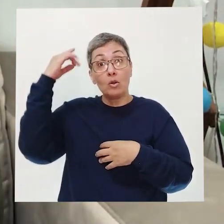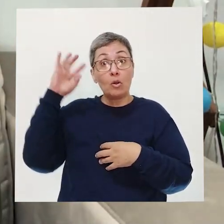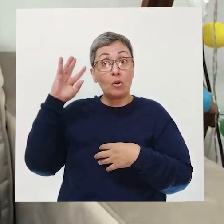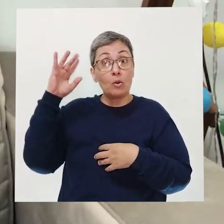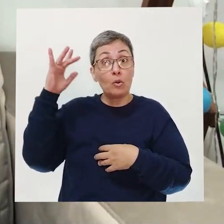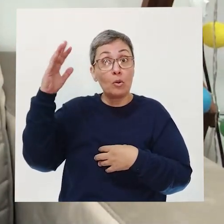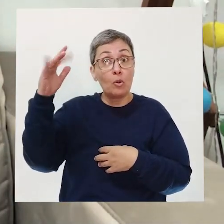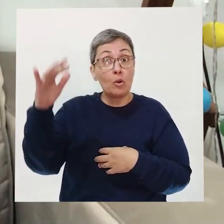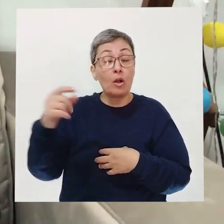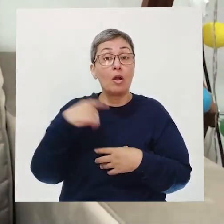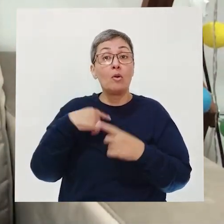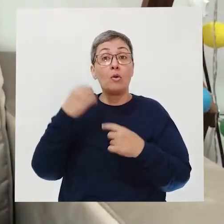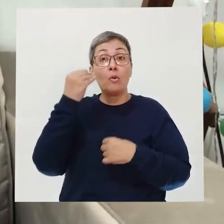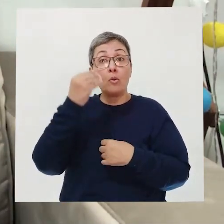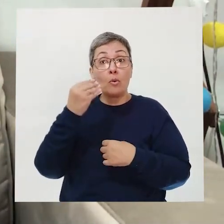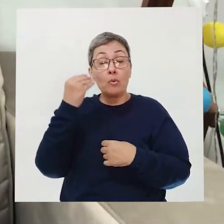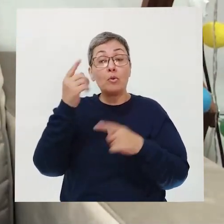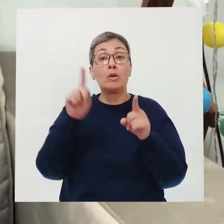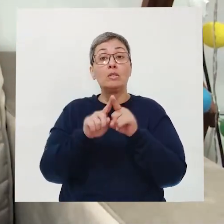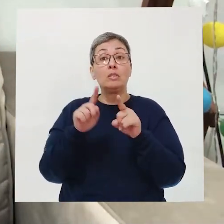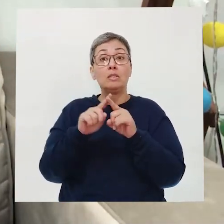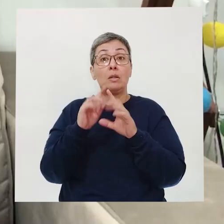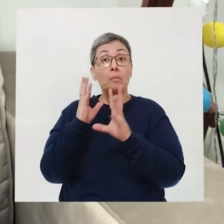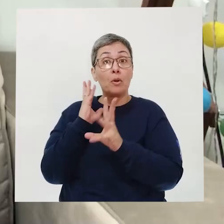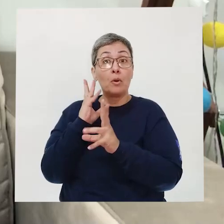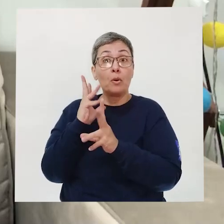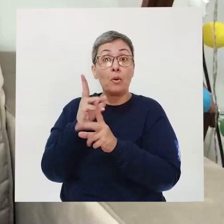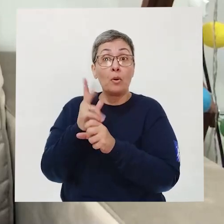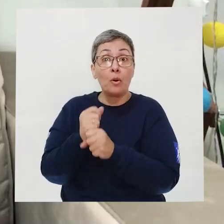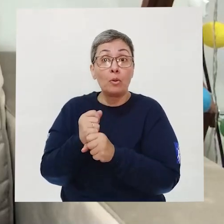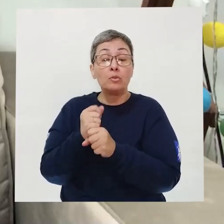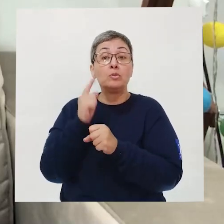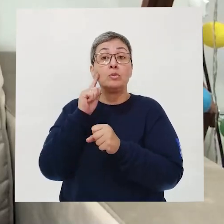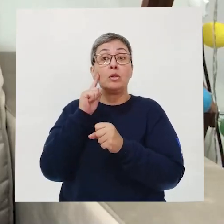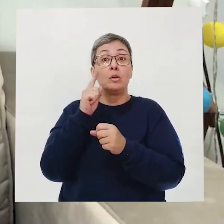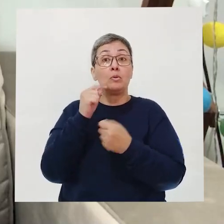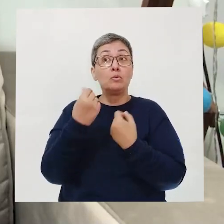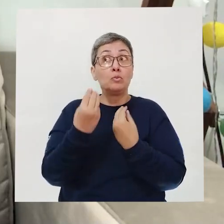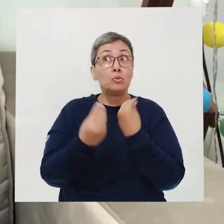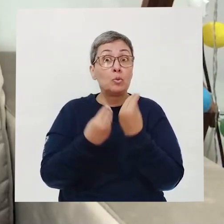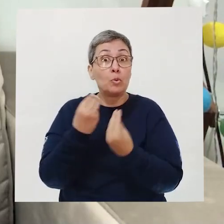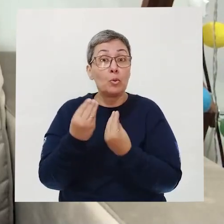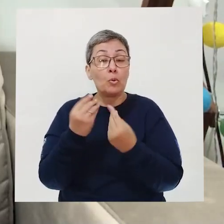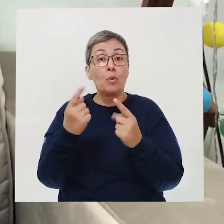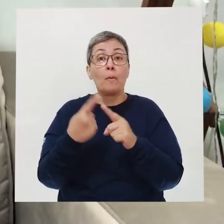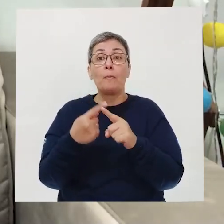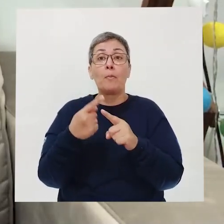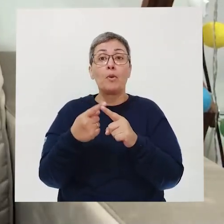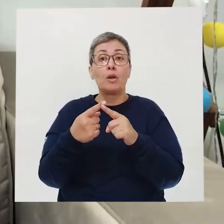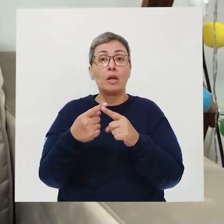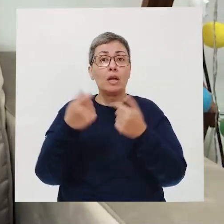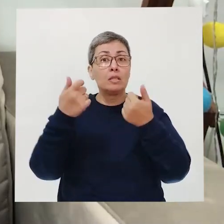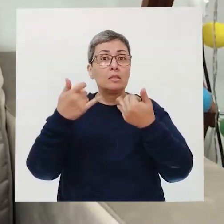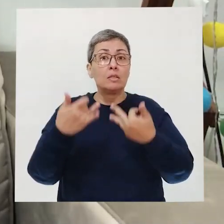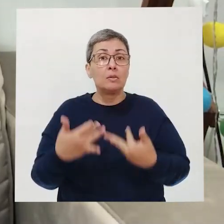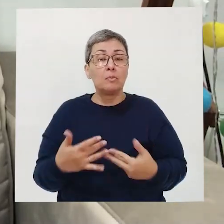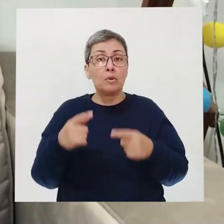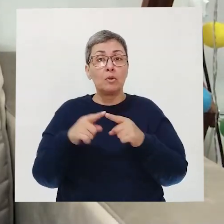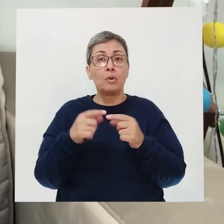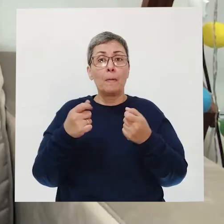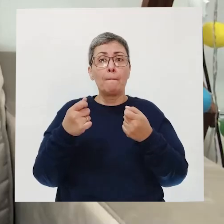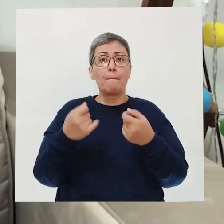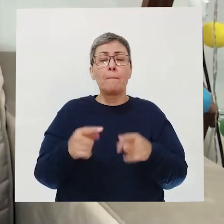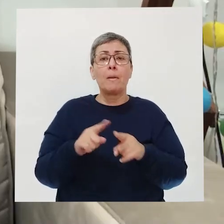recheado de experiências e também recheado de interpretações. E aí, por que eu falei que para falar